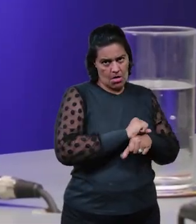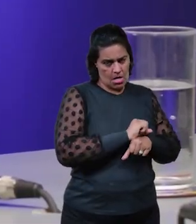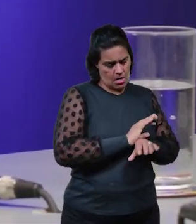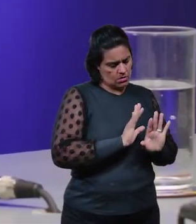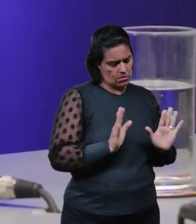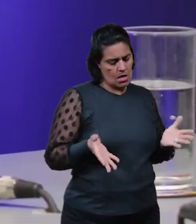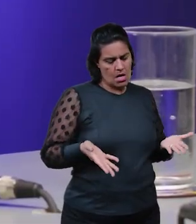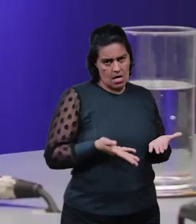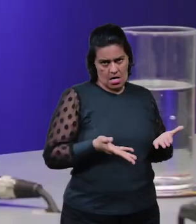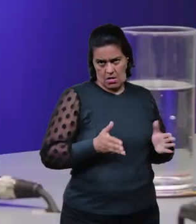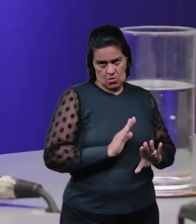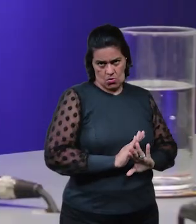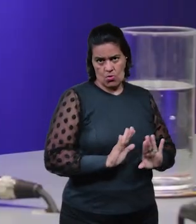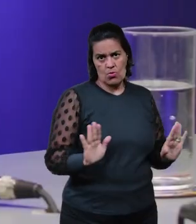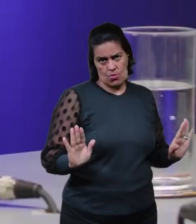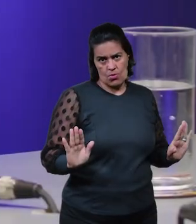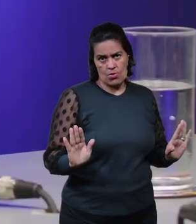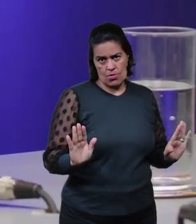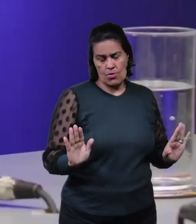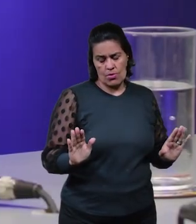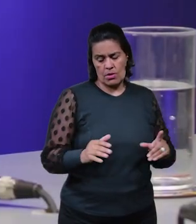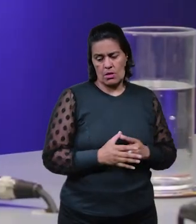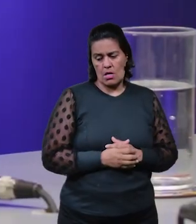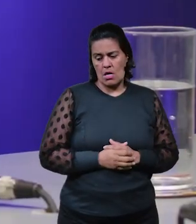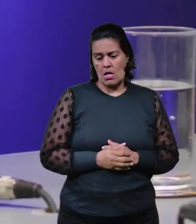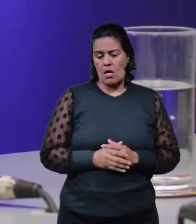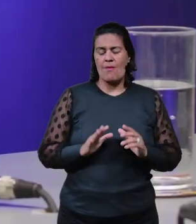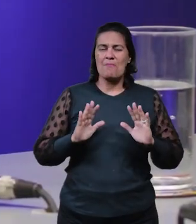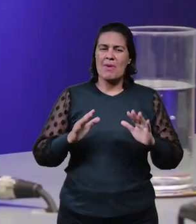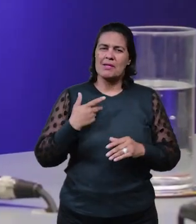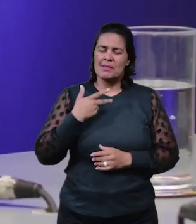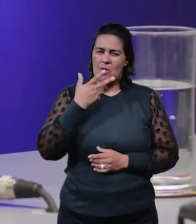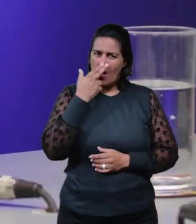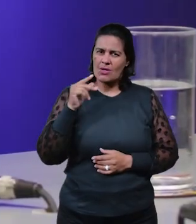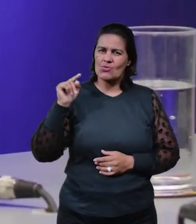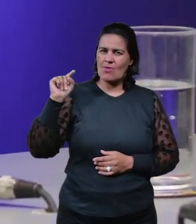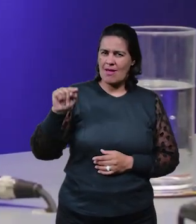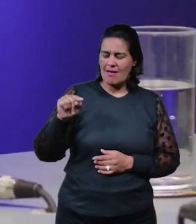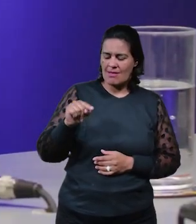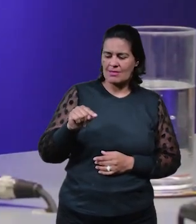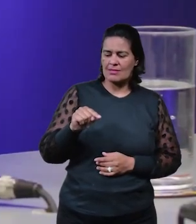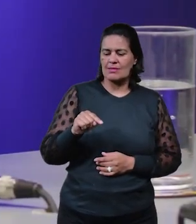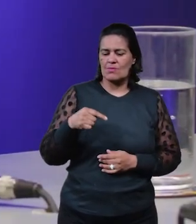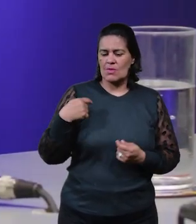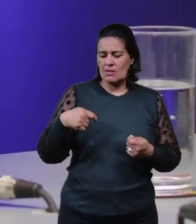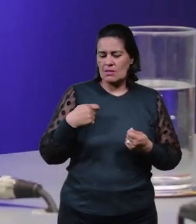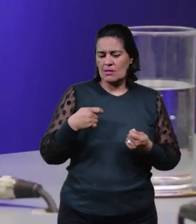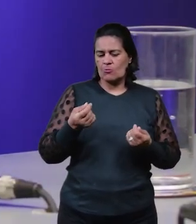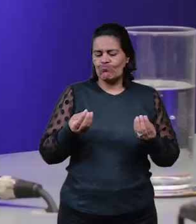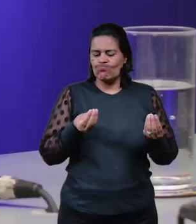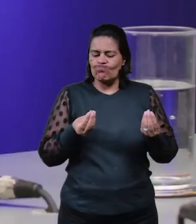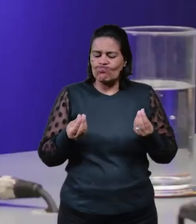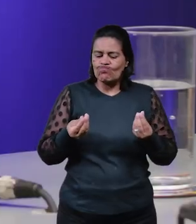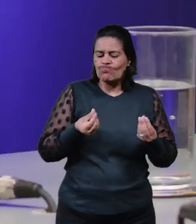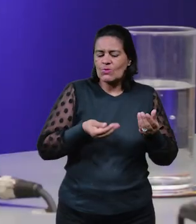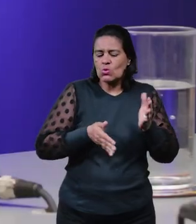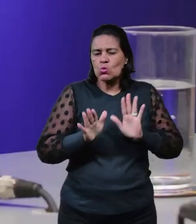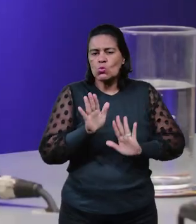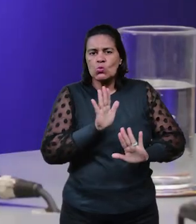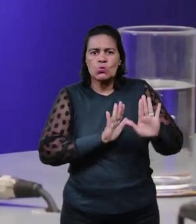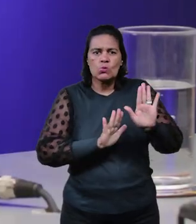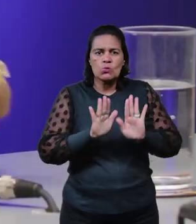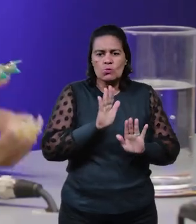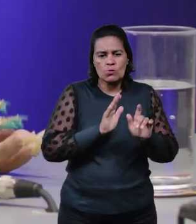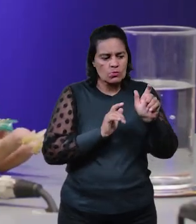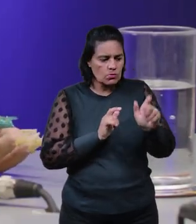atuando enquanto transista. E eu acho que essa parte, esse tato que a gente tem que ter em relação ao cliente, por ser uma